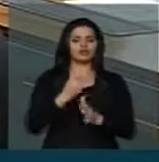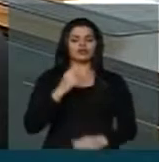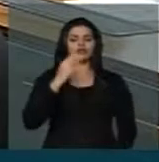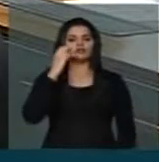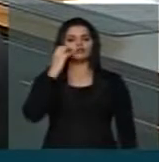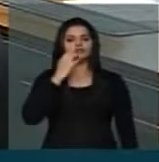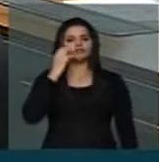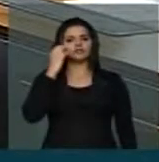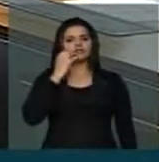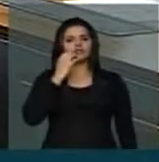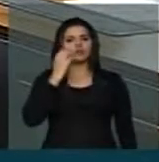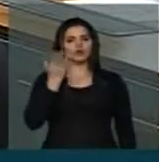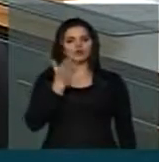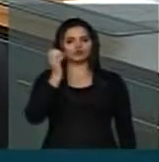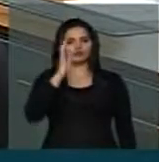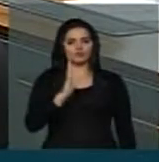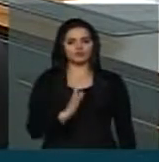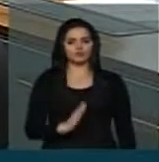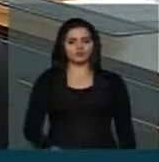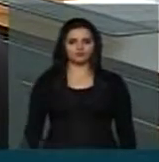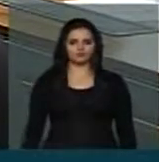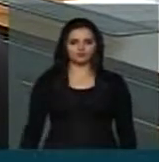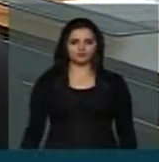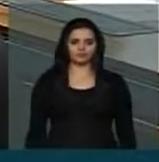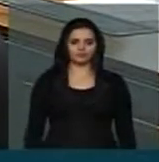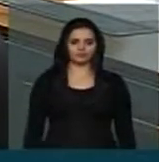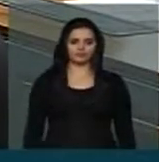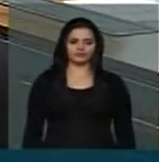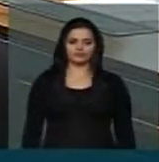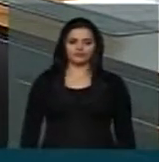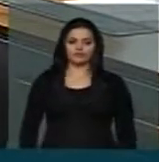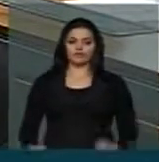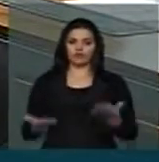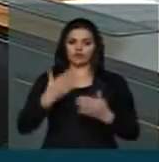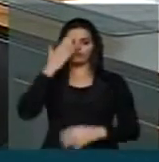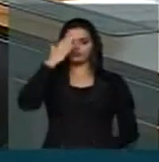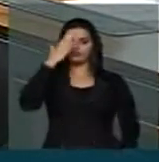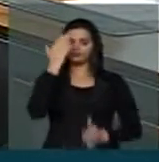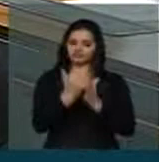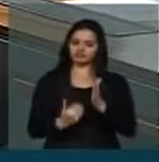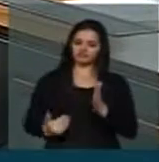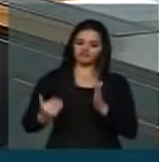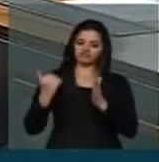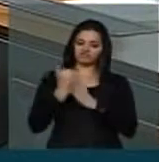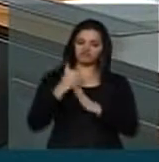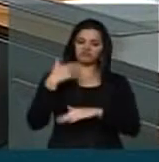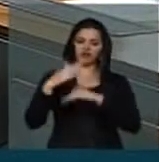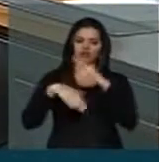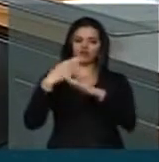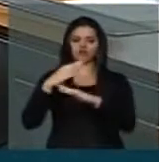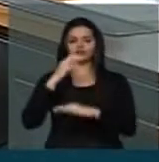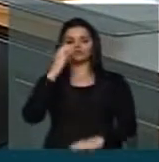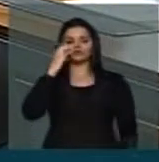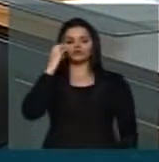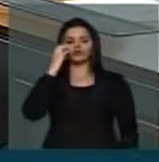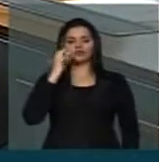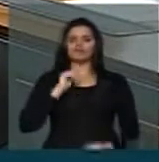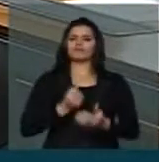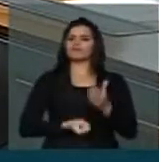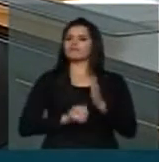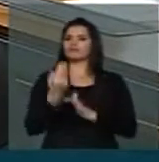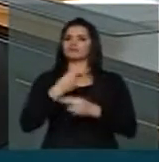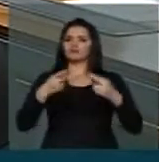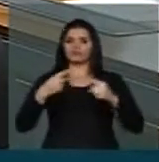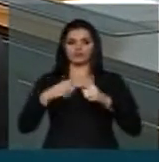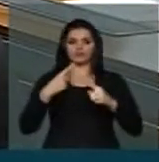hoje no país. Nós sabemos que o crescimento da telefonia se deu por vários fatores, inclusive até